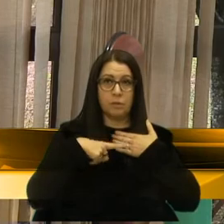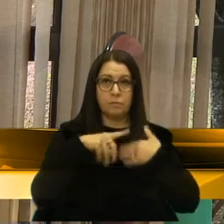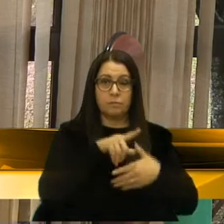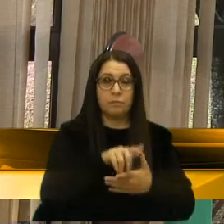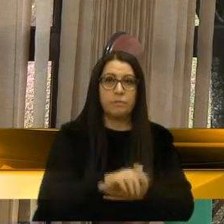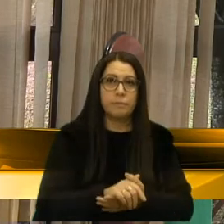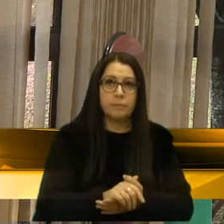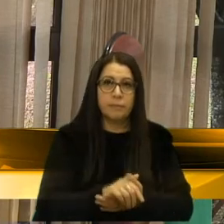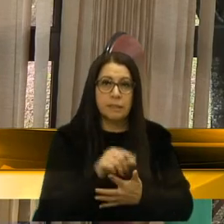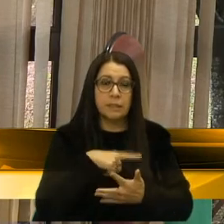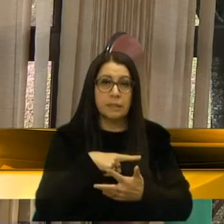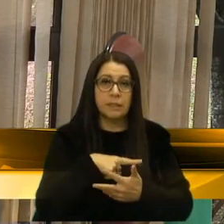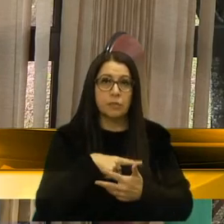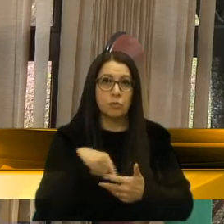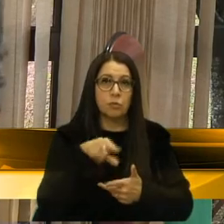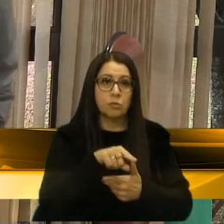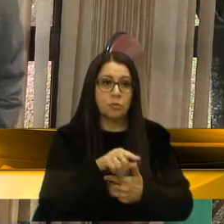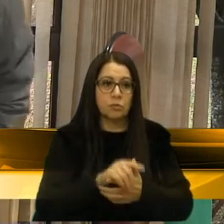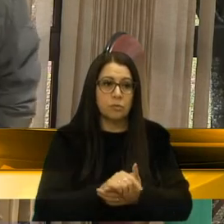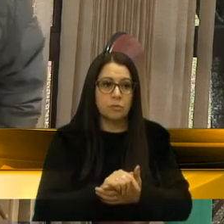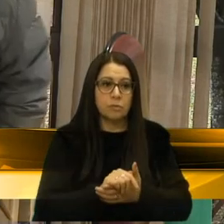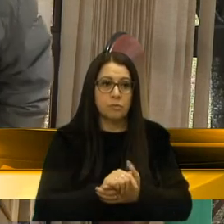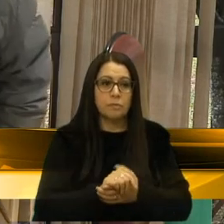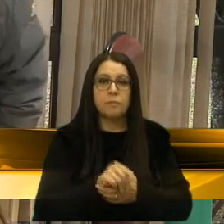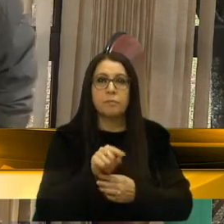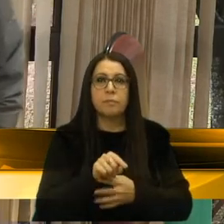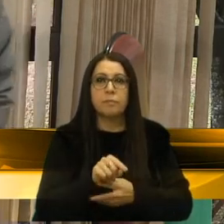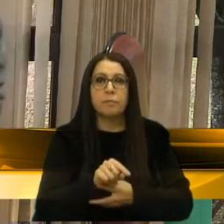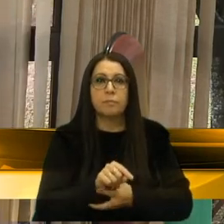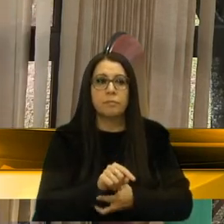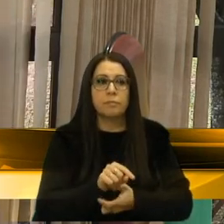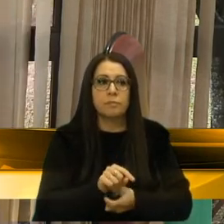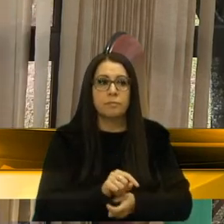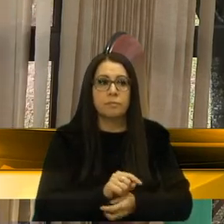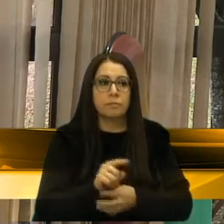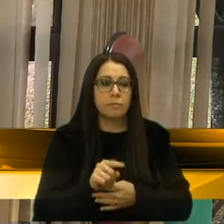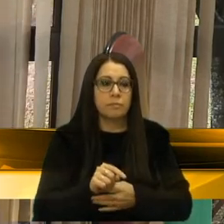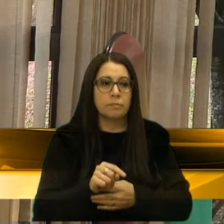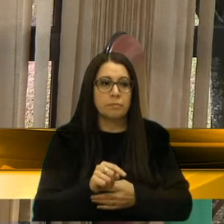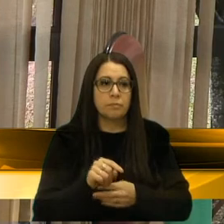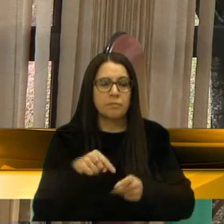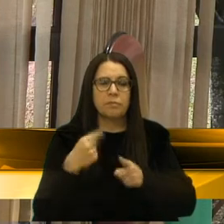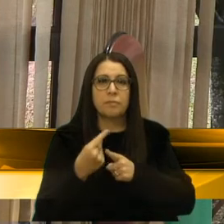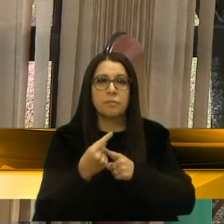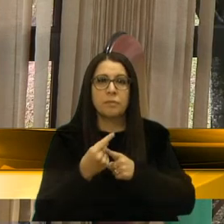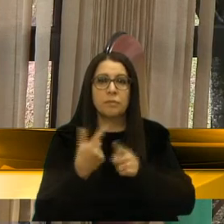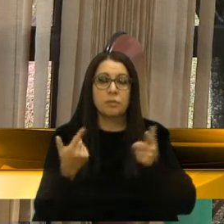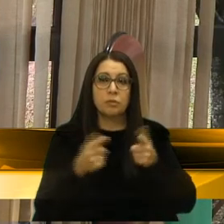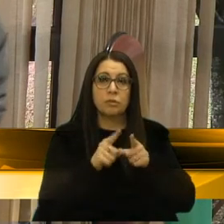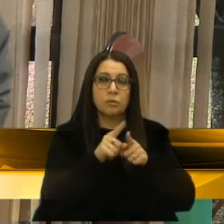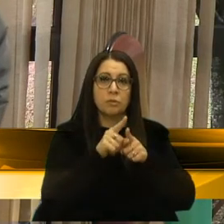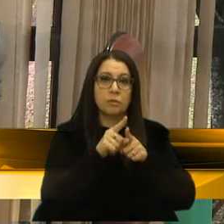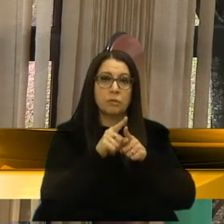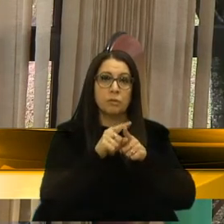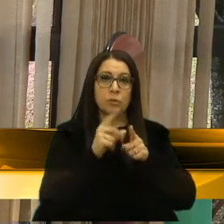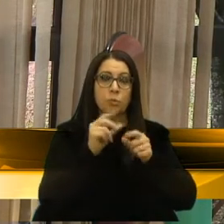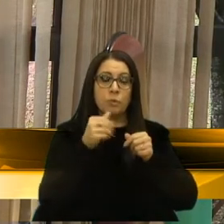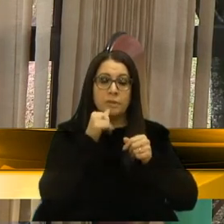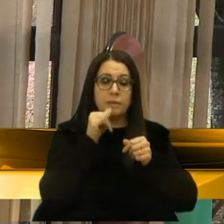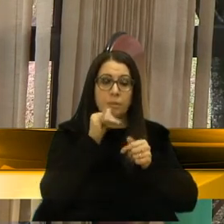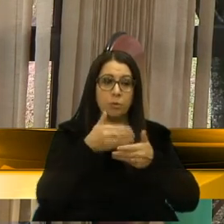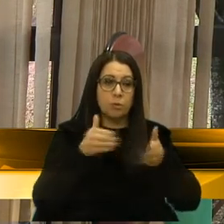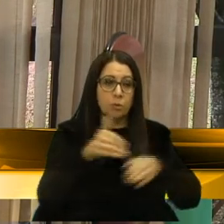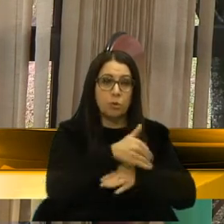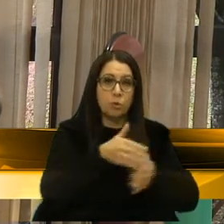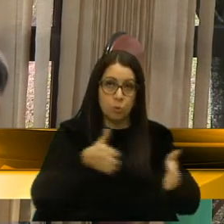num debate eu chegou aqui assim para mim vereador edson da rosa aquele aquela previsão de alargamento por exemplo da sua rua que